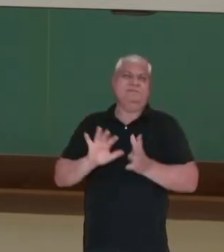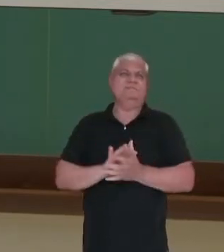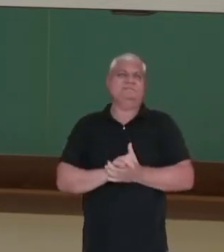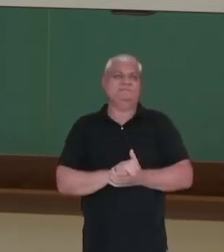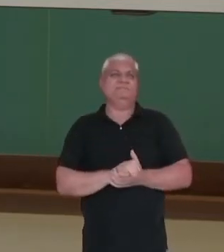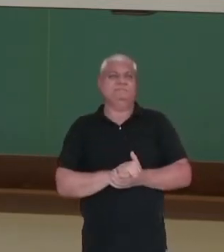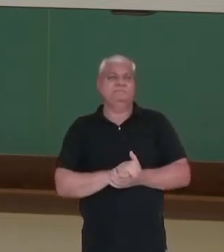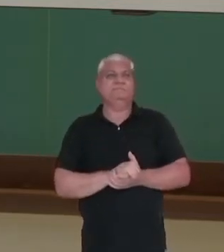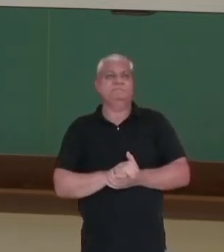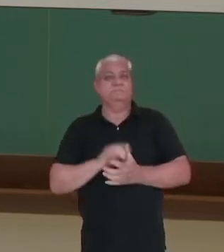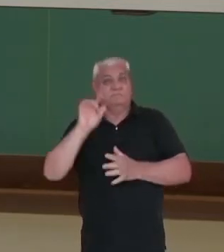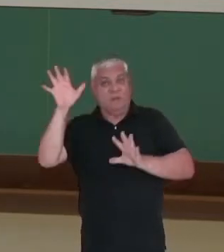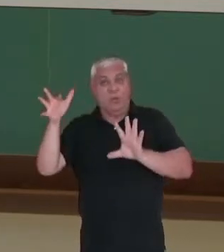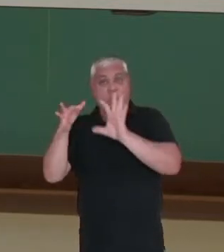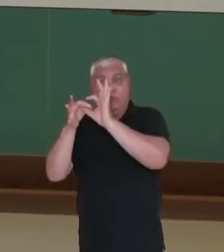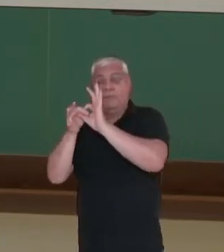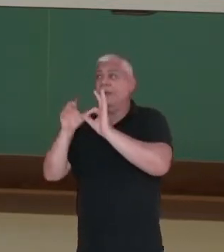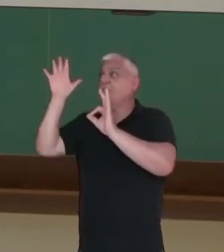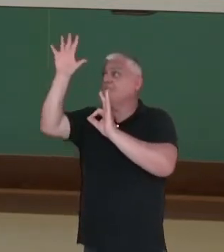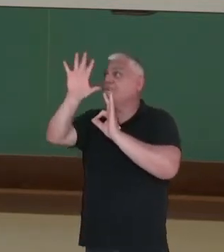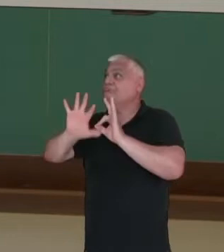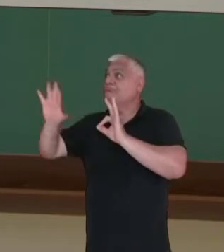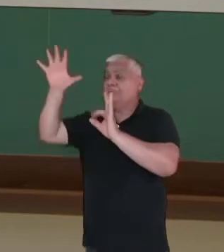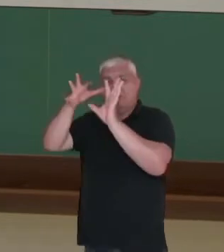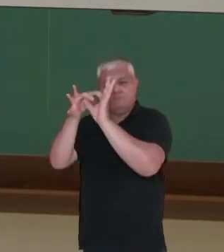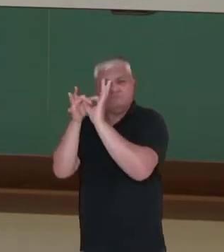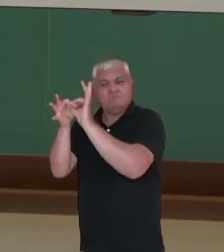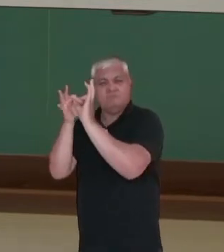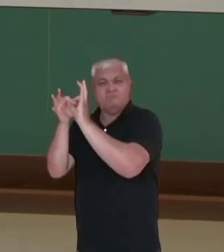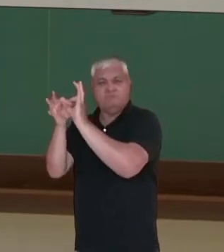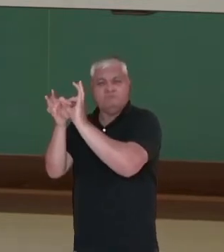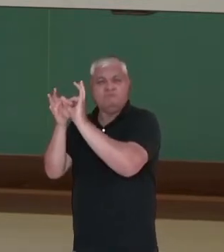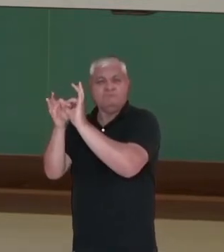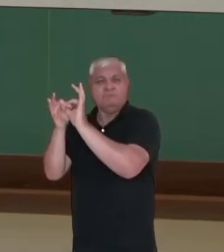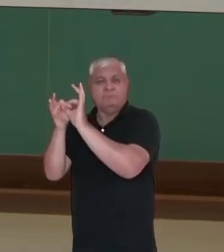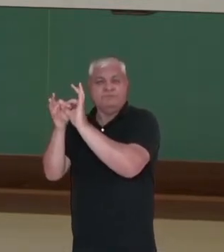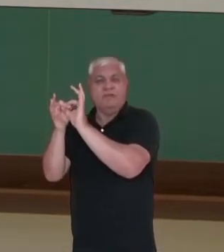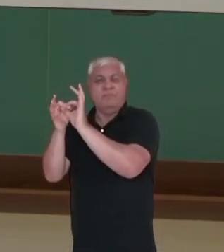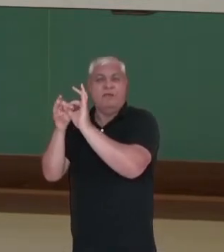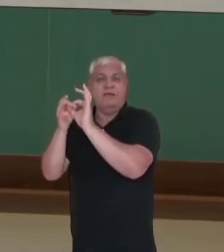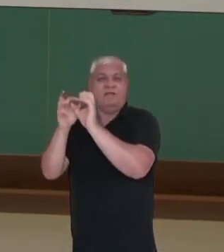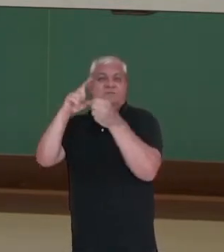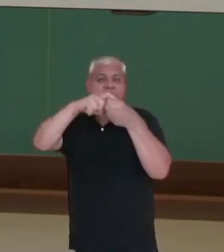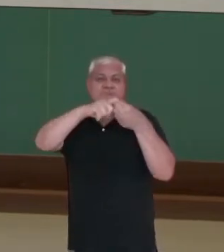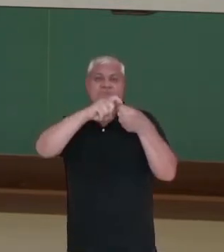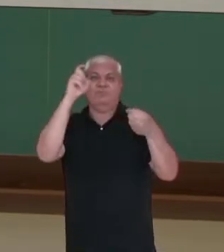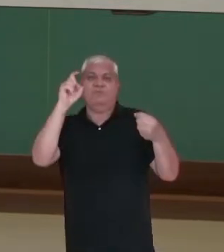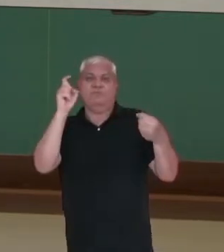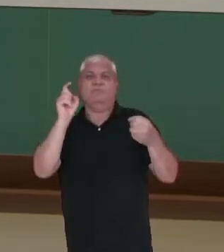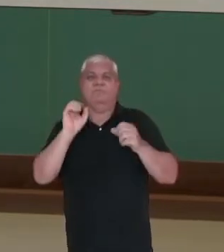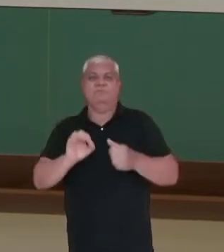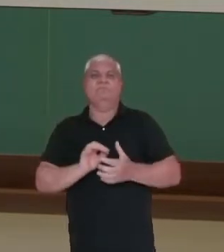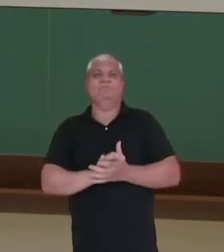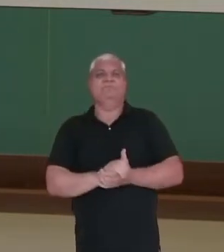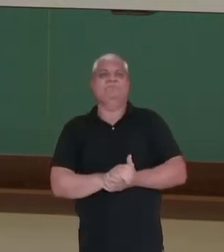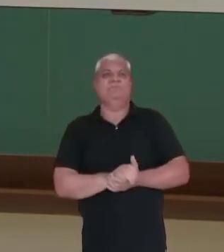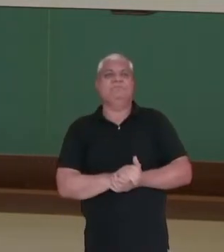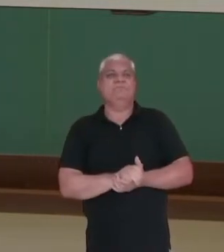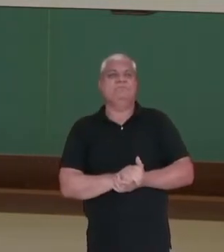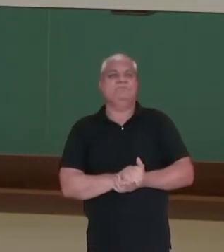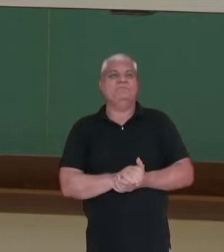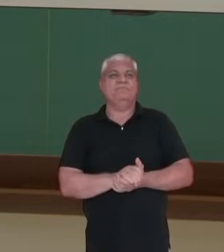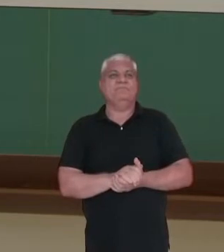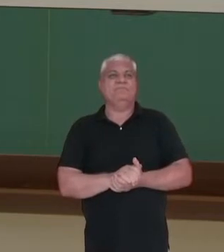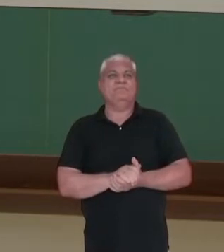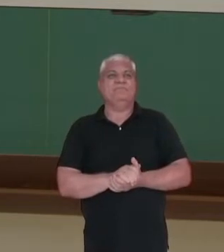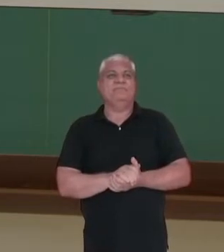Então, promove então, a união entre os povos africanos e defesa então, dos direitos desses povos, beleza? Vamos aqui então para o